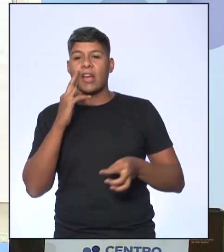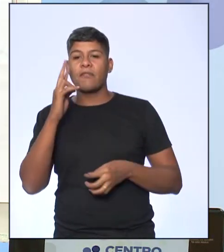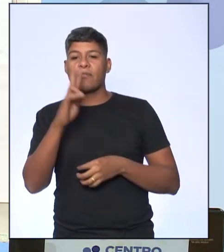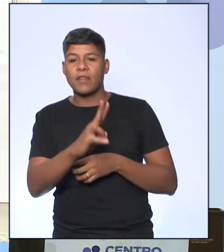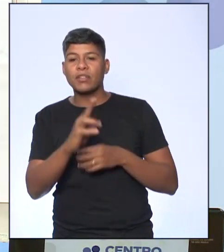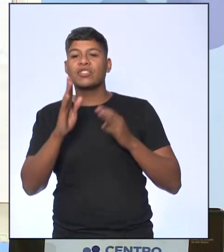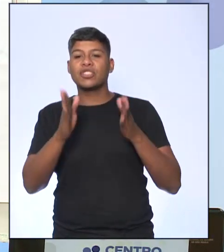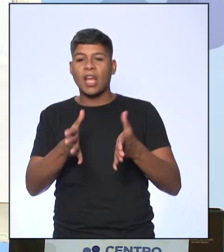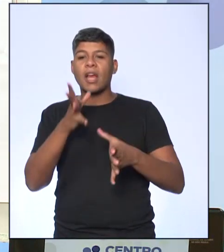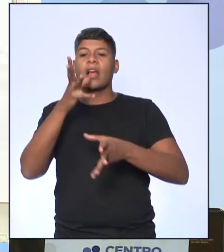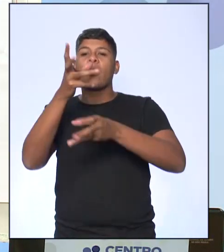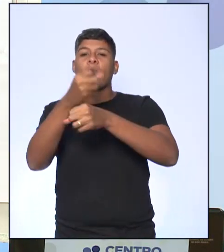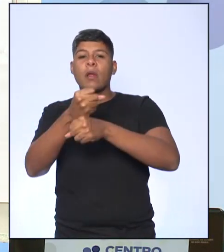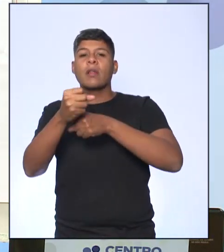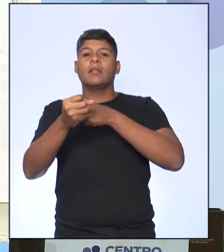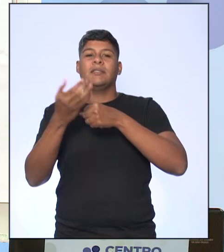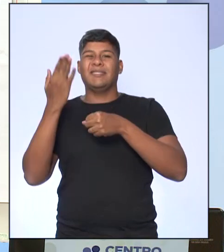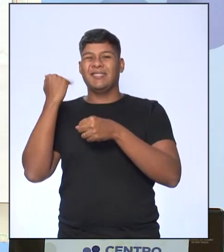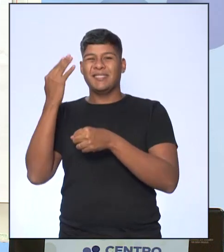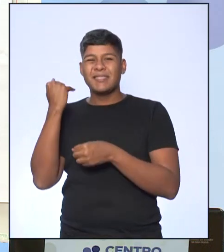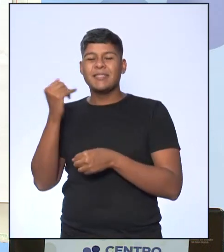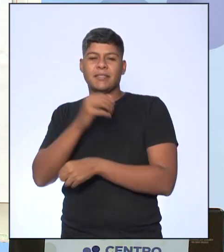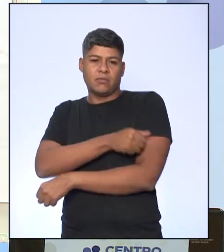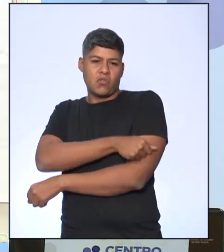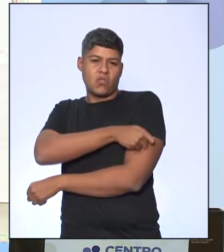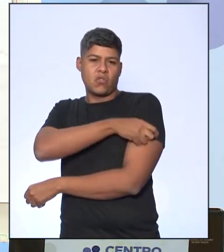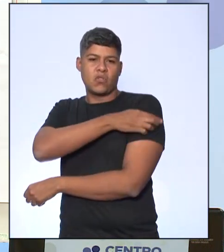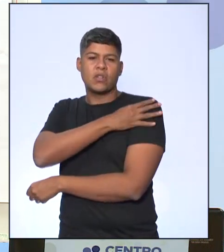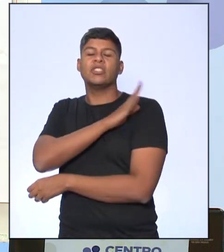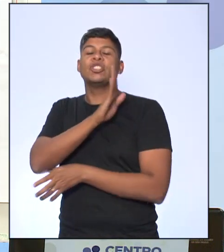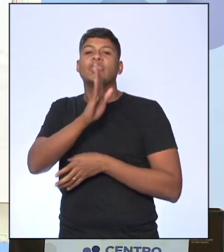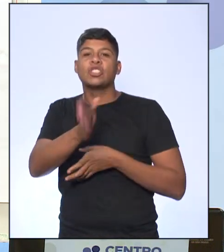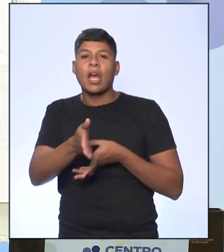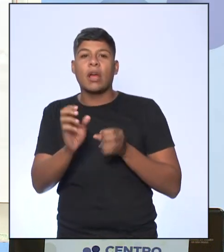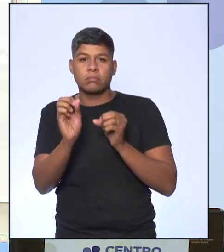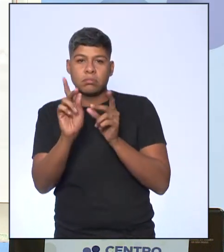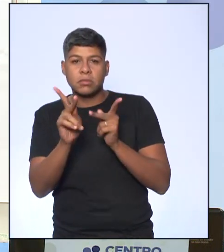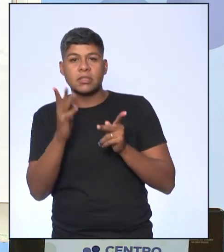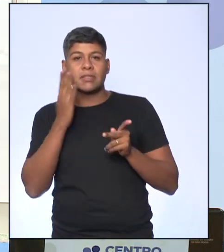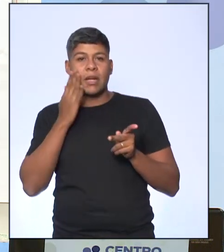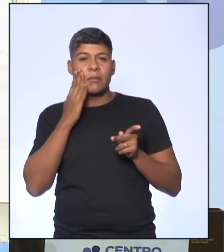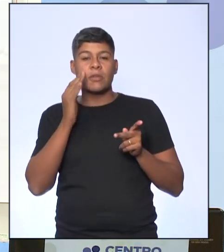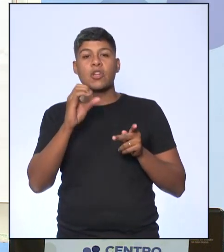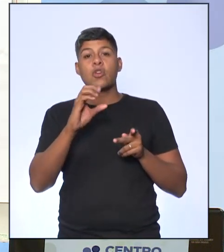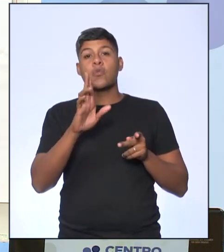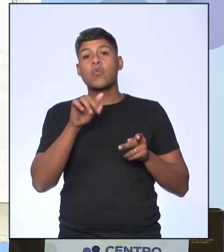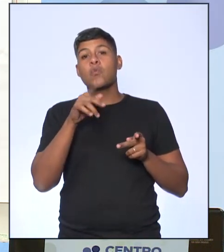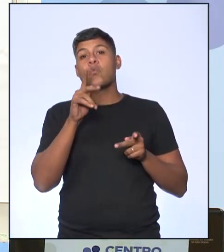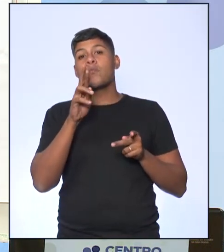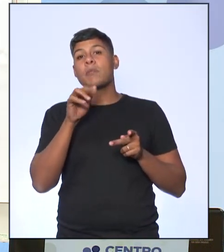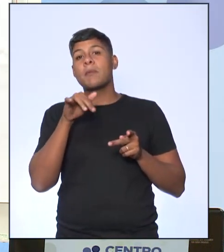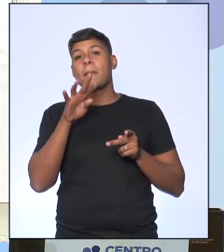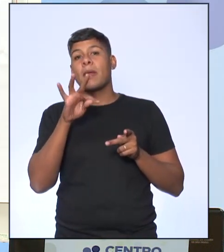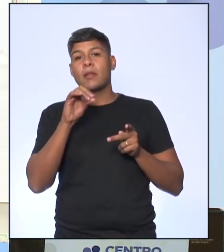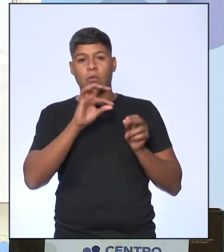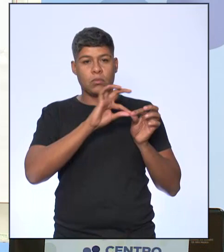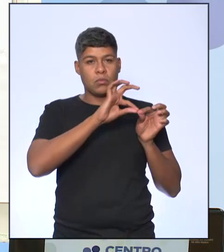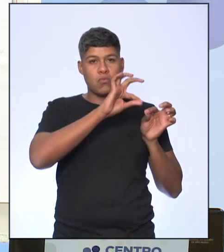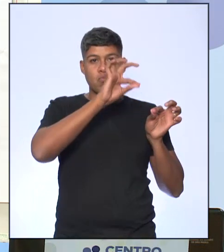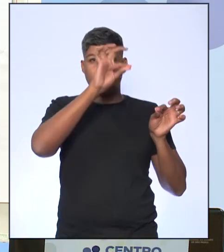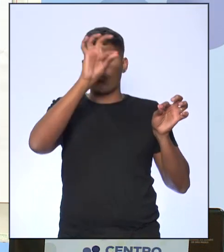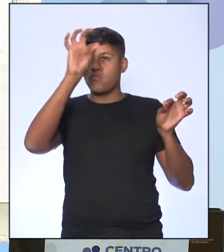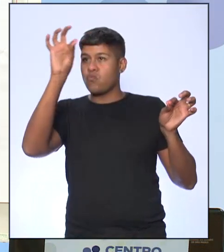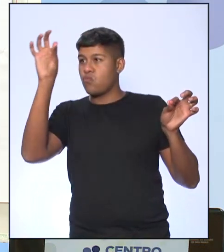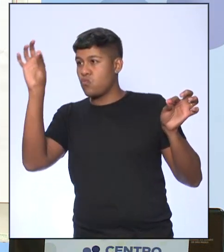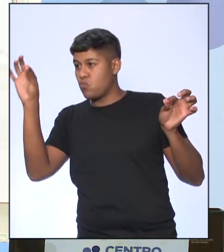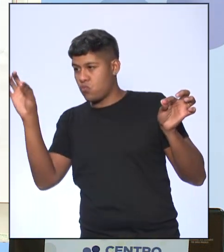foi calculada lá nos anos do ensino fundamental. Então, esse comprimento, ele é baseado no número de